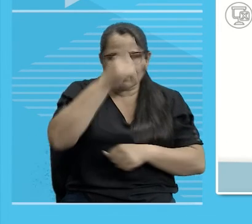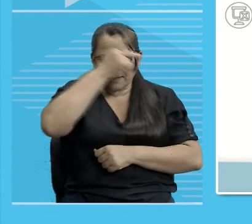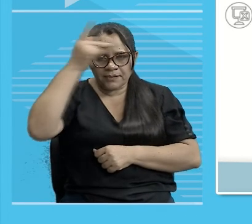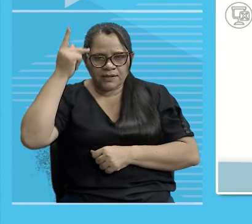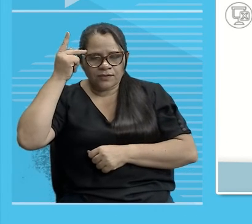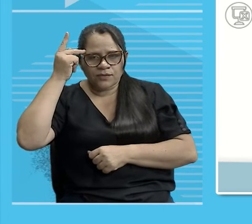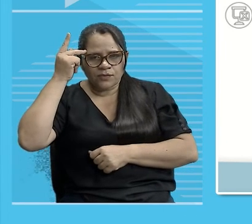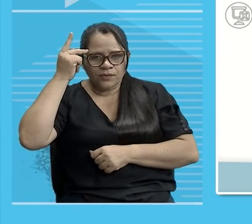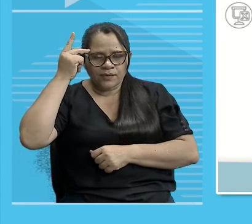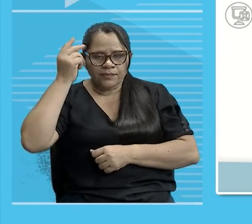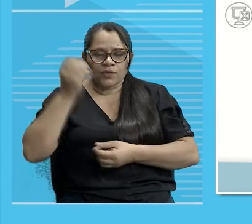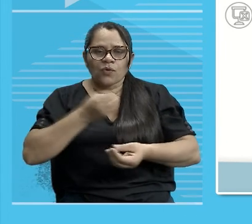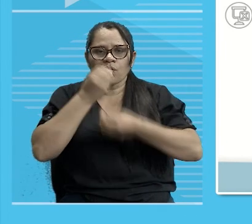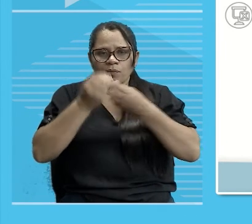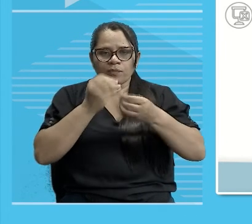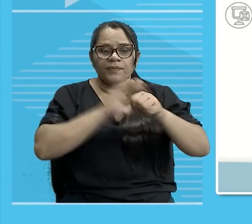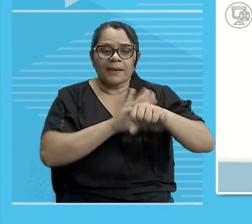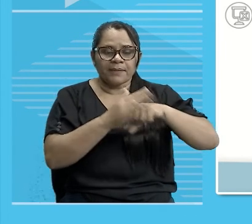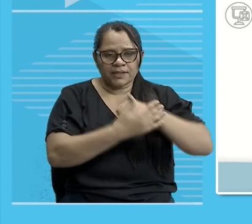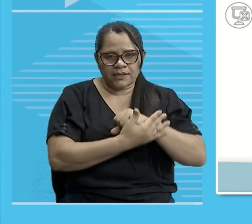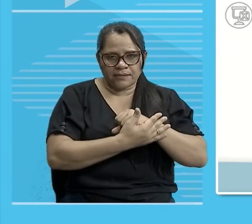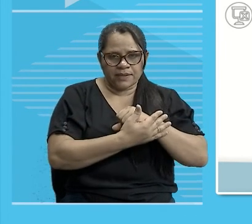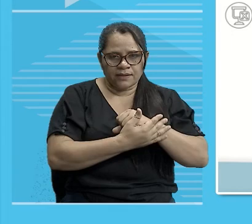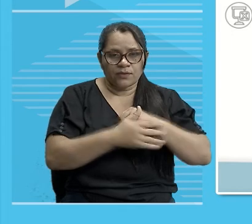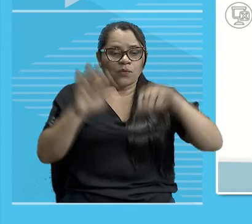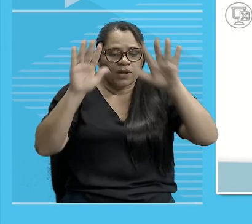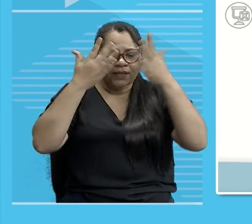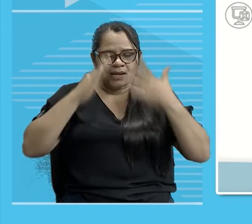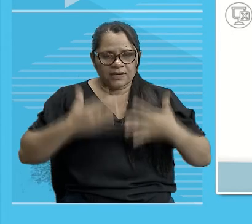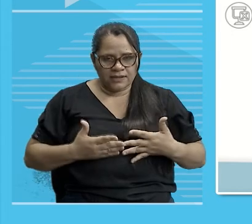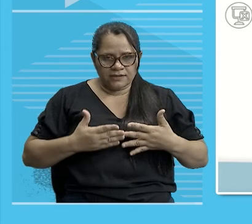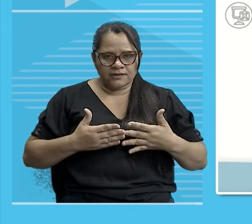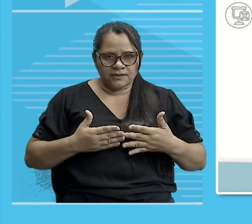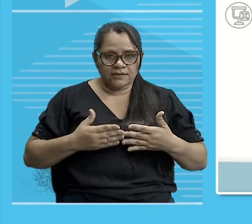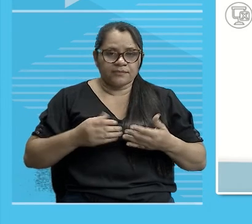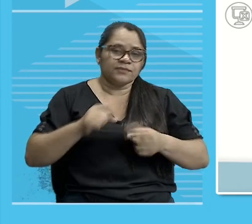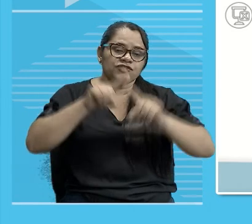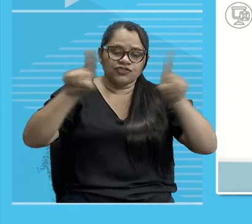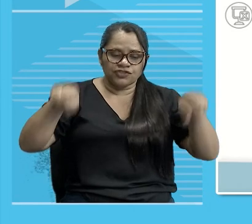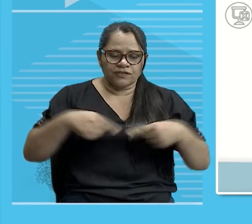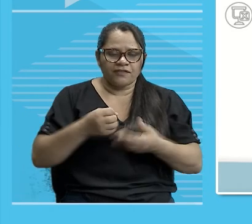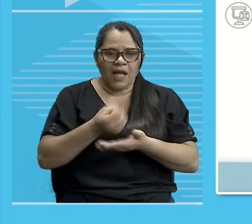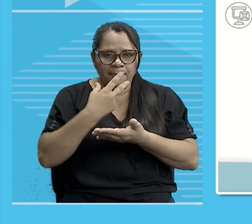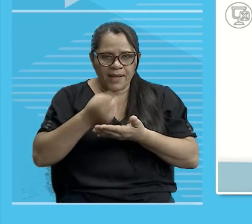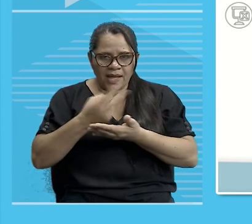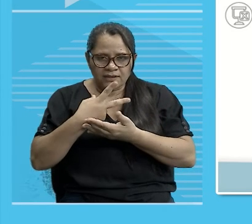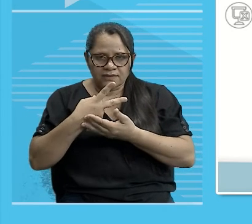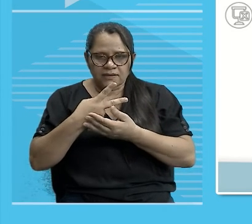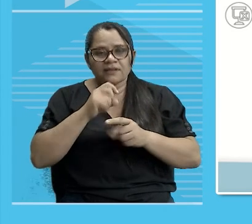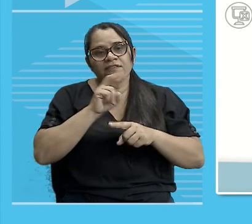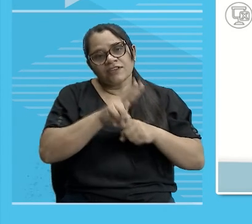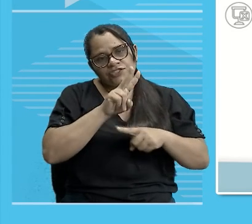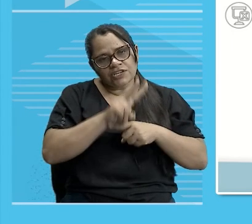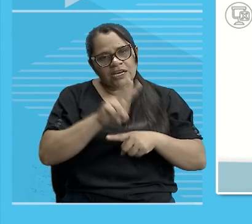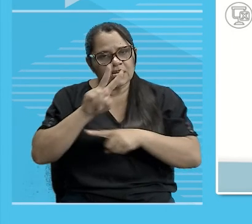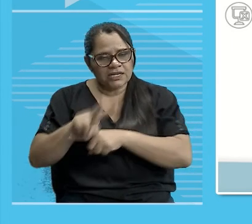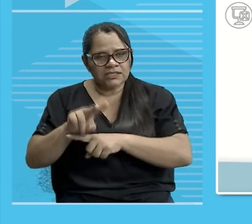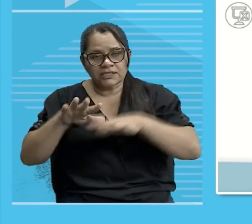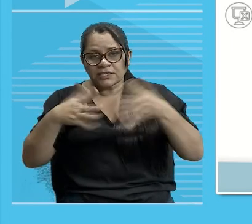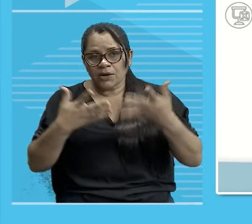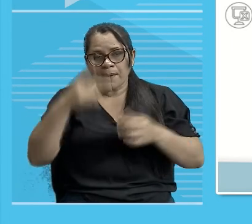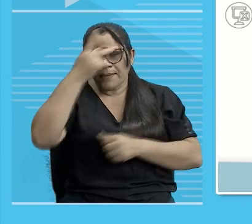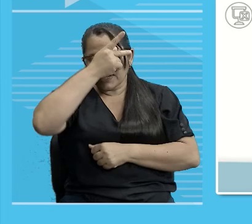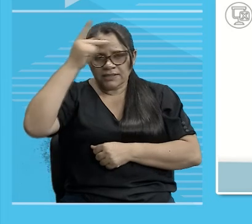a pandemia porque porque o analista de farmácia e Vigilância é aparecia uma pessoa que